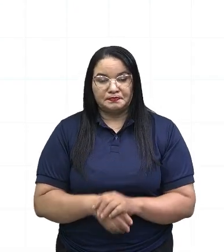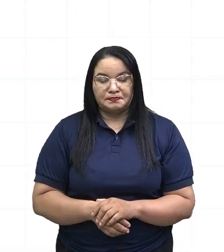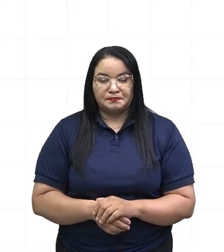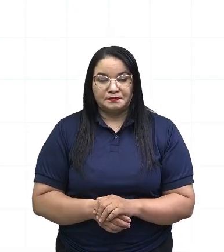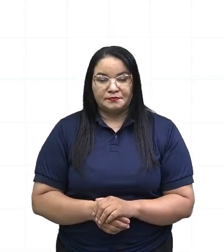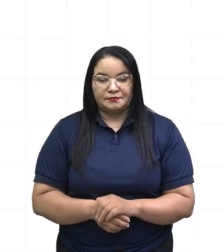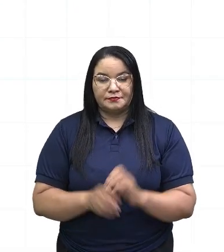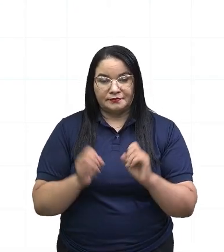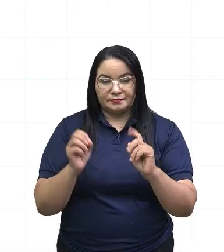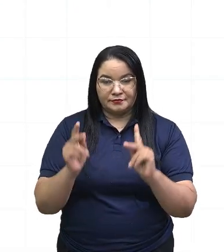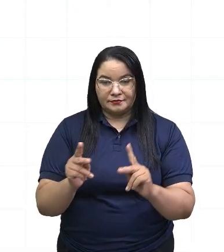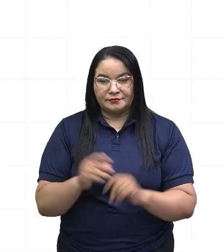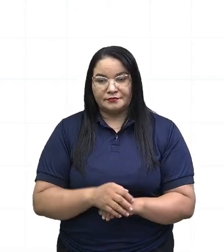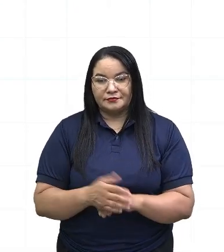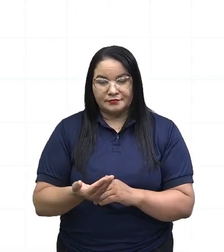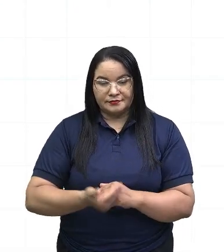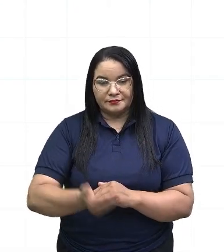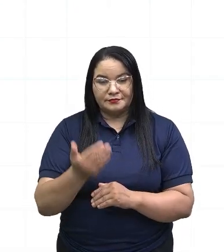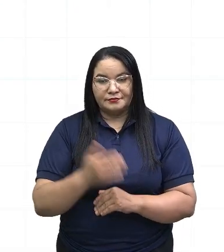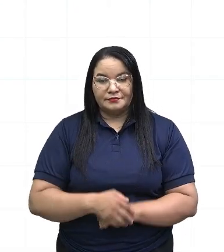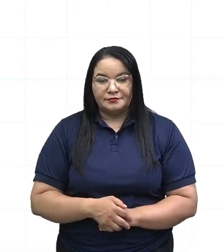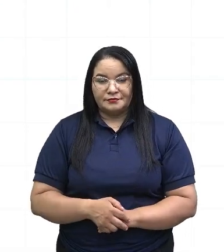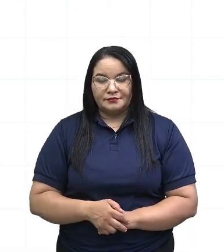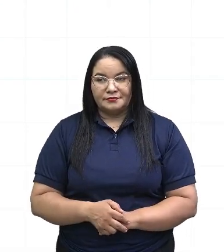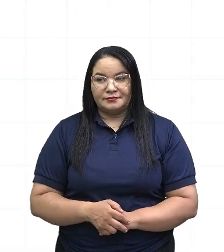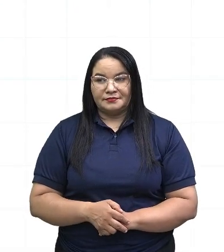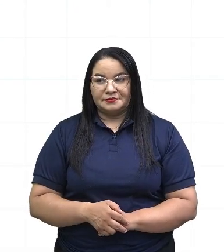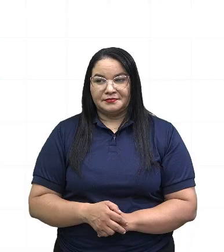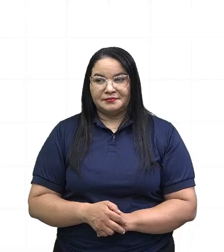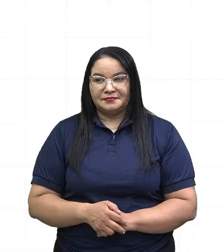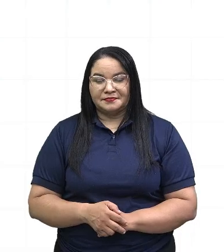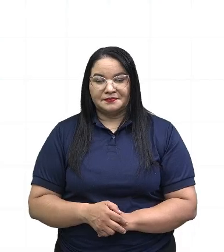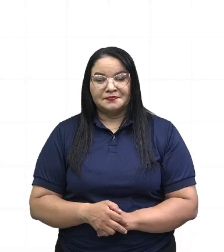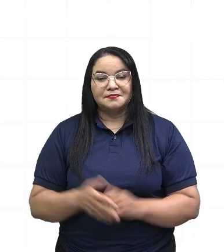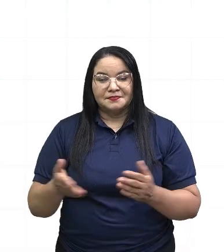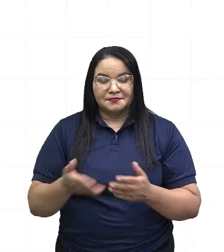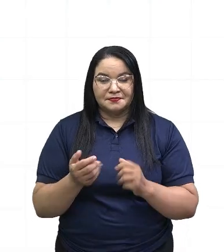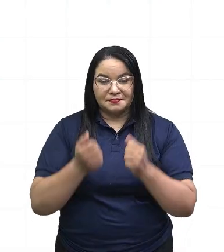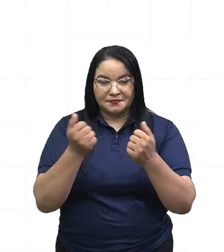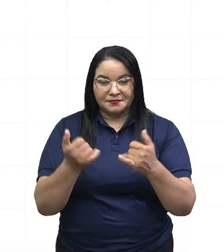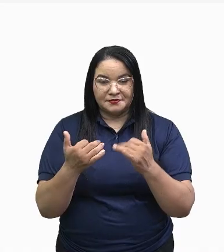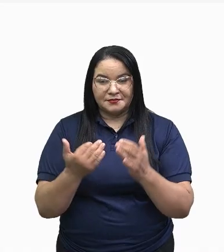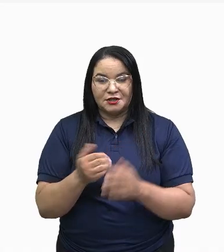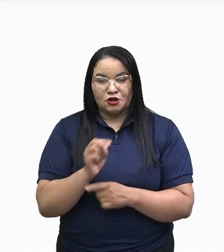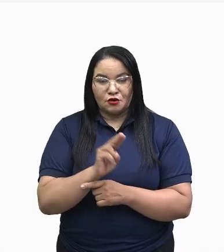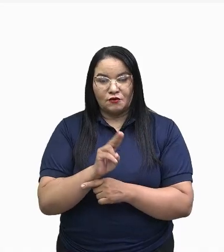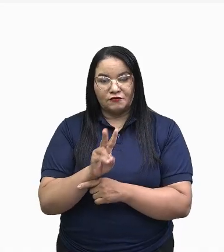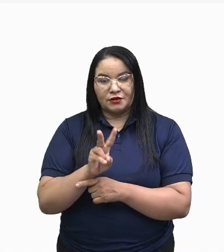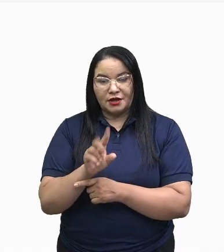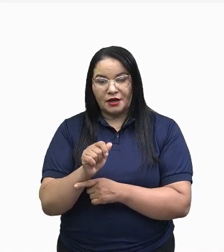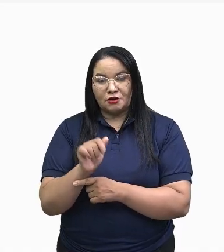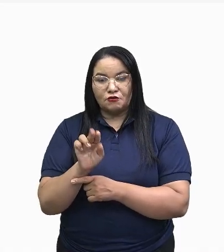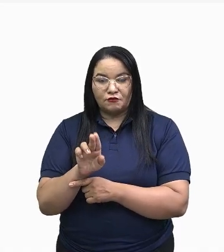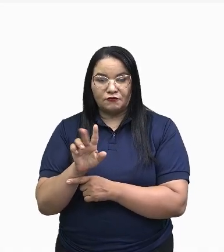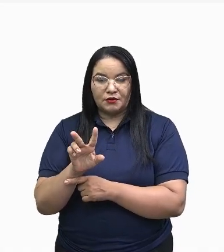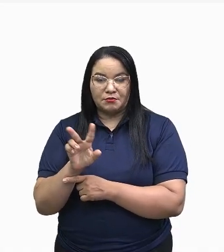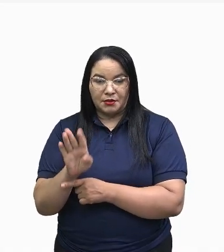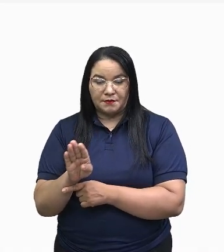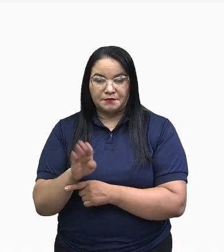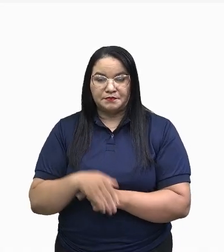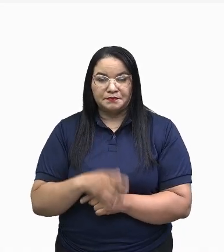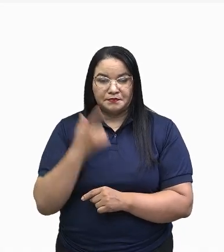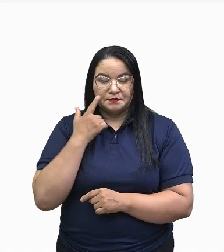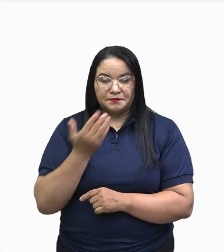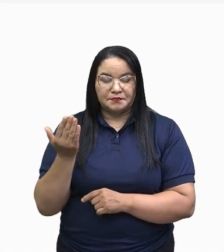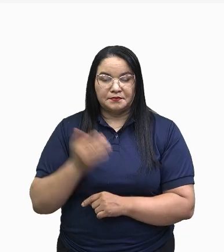Tá bom, gente? Então vamos avançar, né? Porque a gente já tem bastante coisa para falar. Agora a gente vai falar um pouquinho de UVA e UVB. Muito bem,